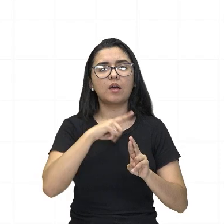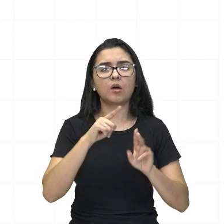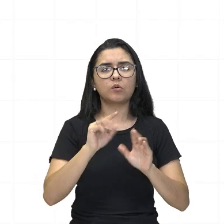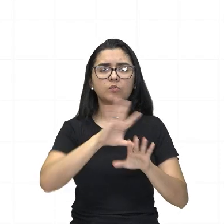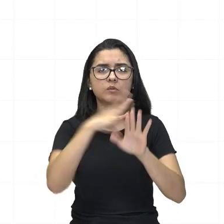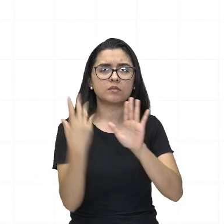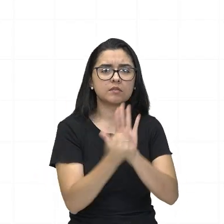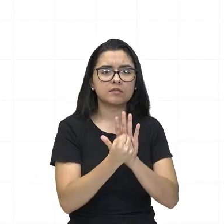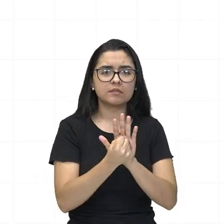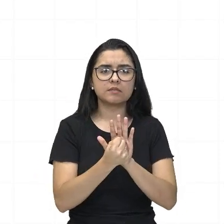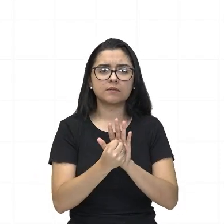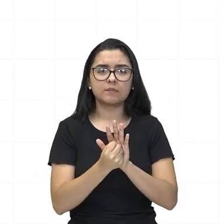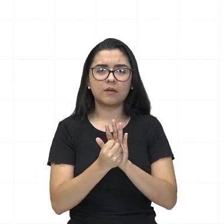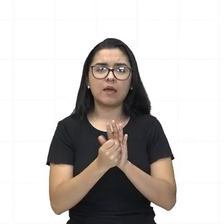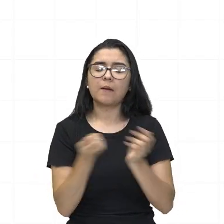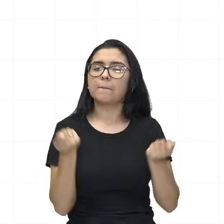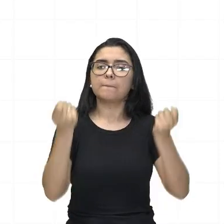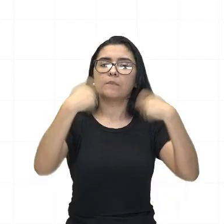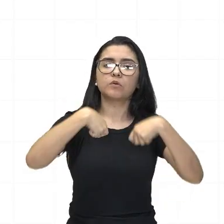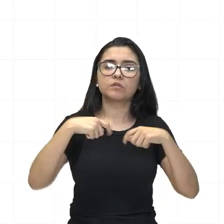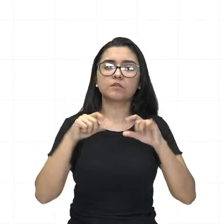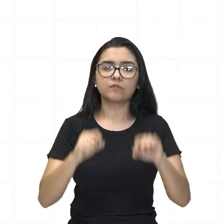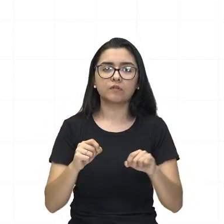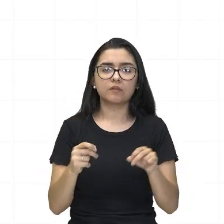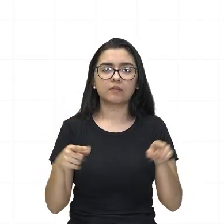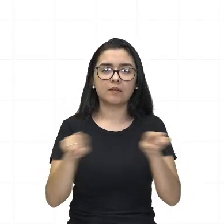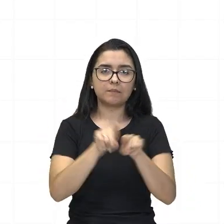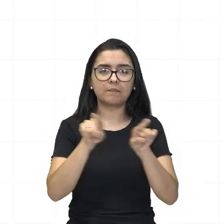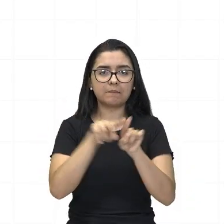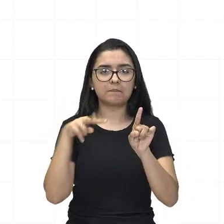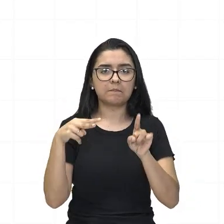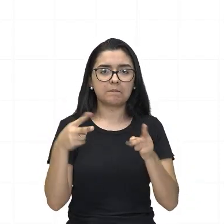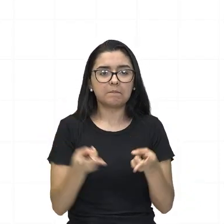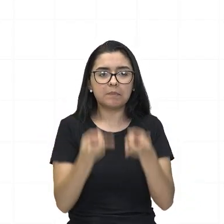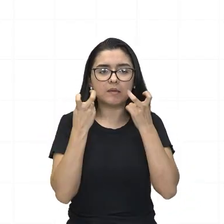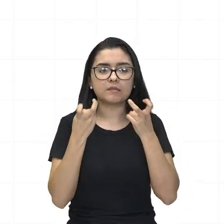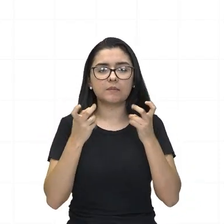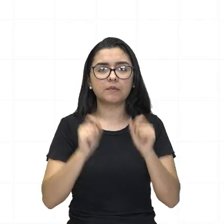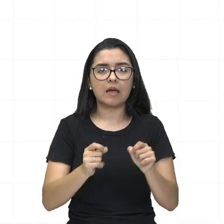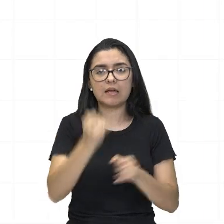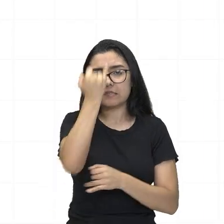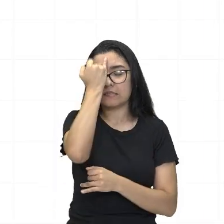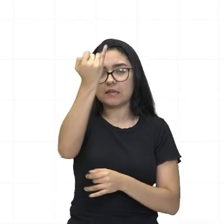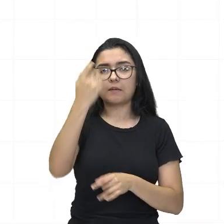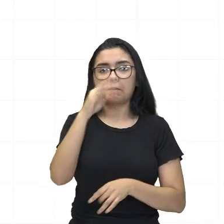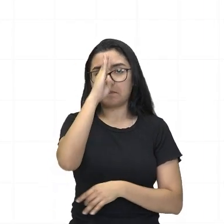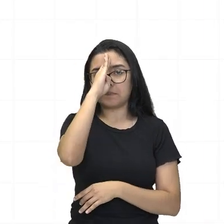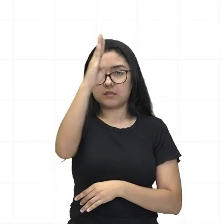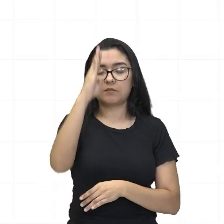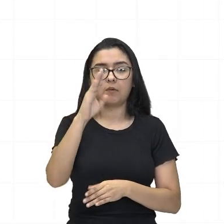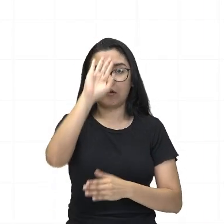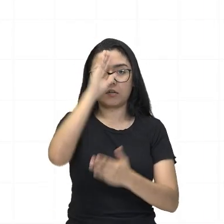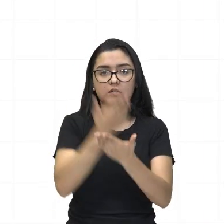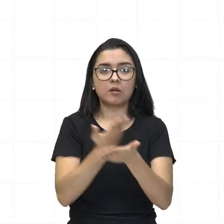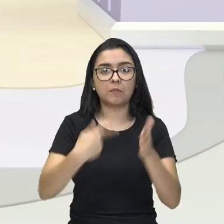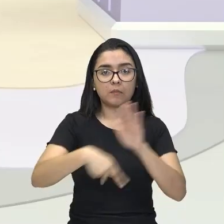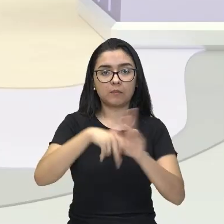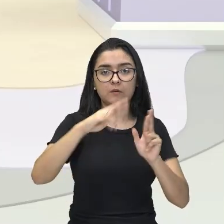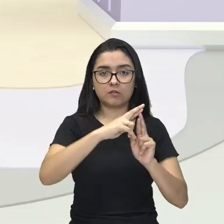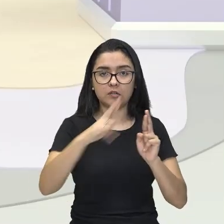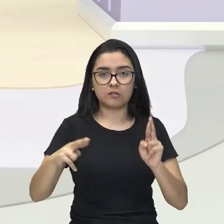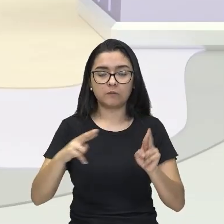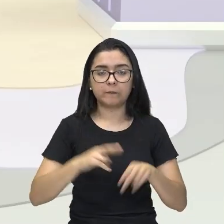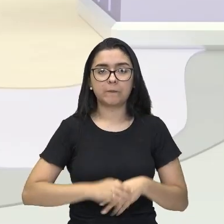de tornar palpável e visível as ideias e principais crenças